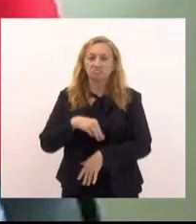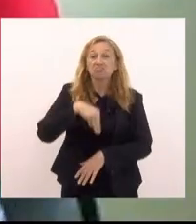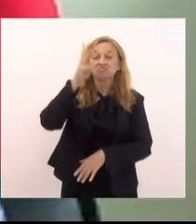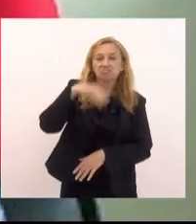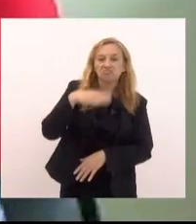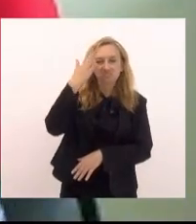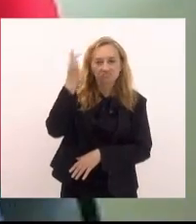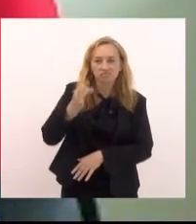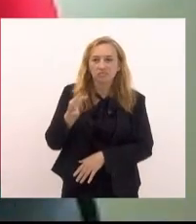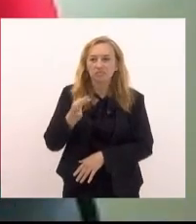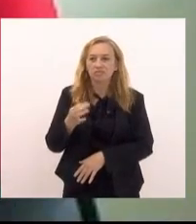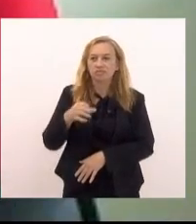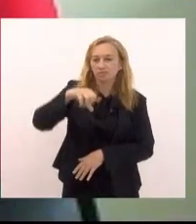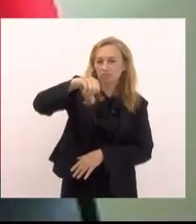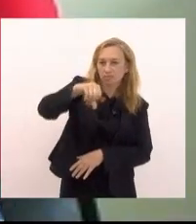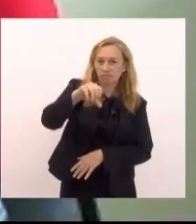Brasil,